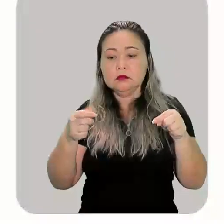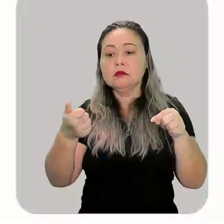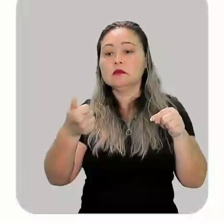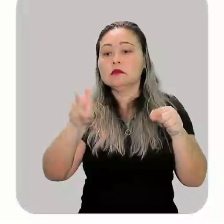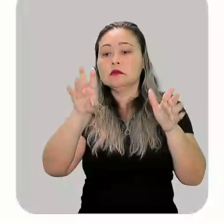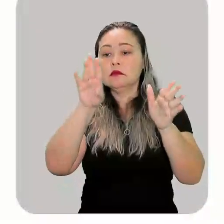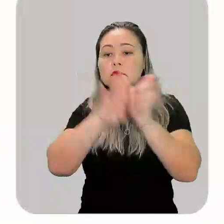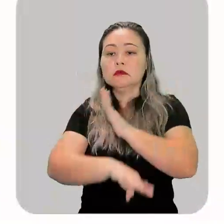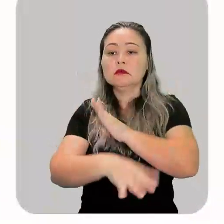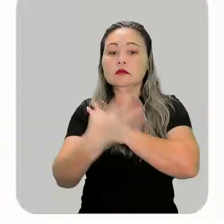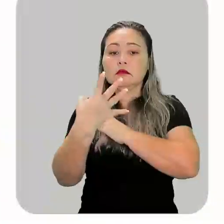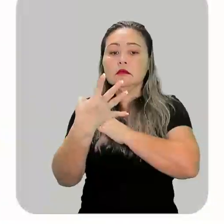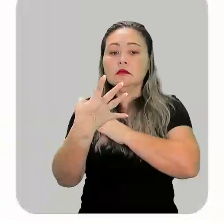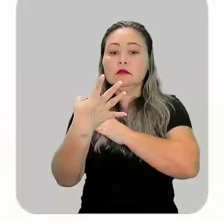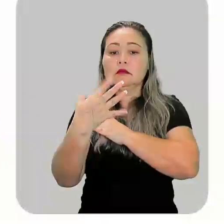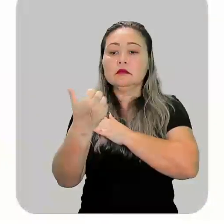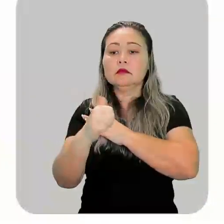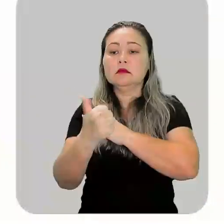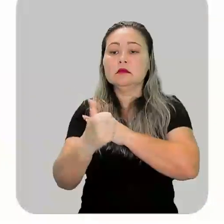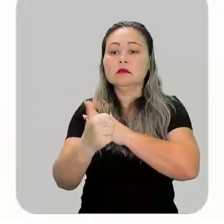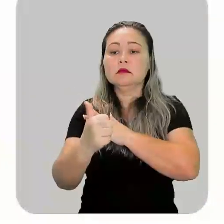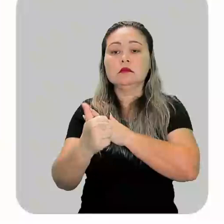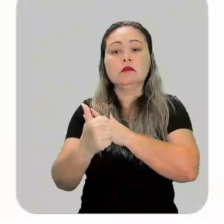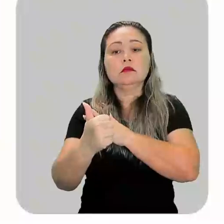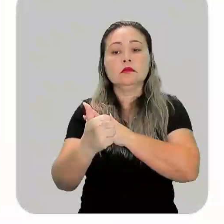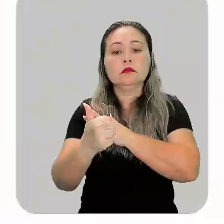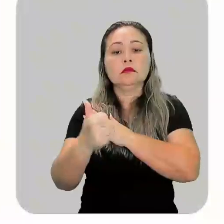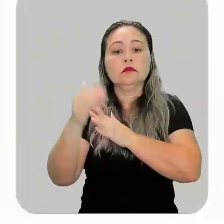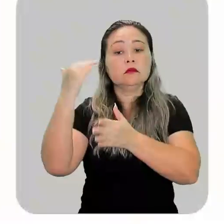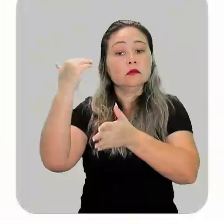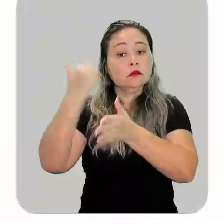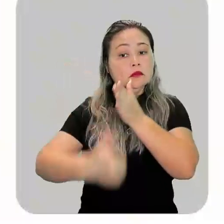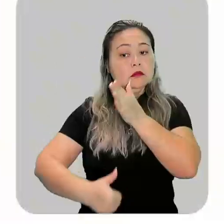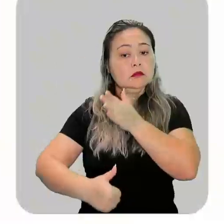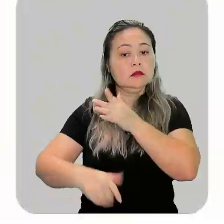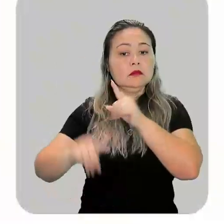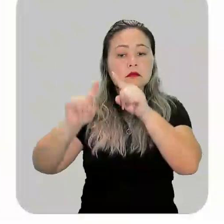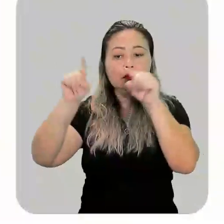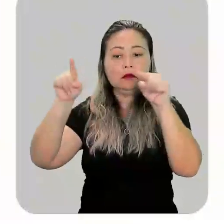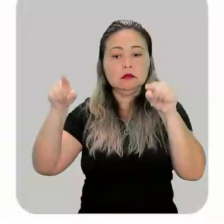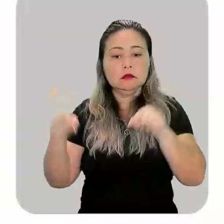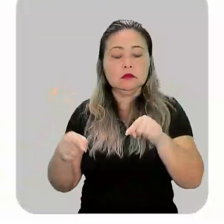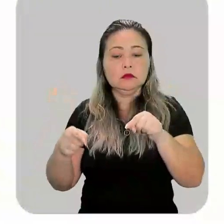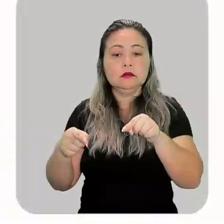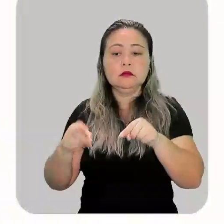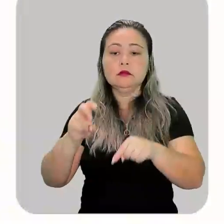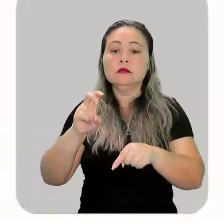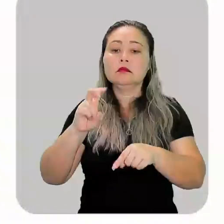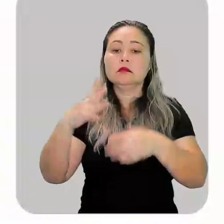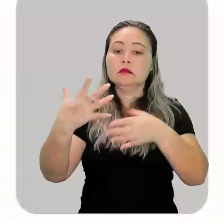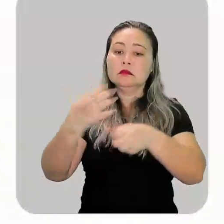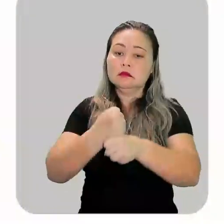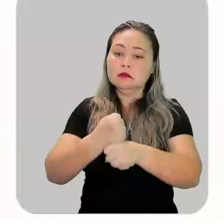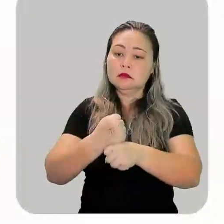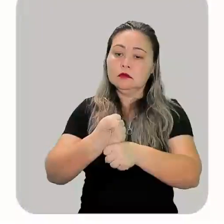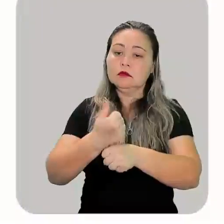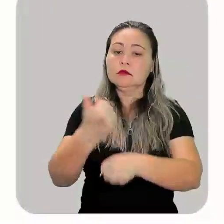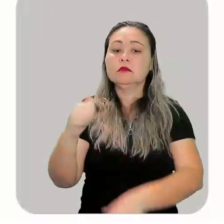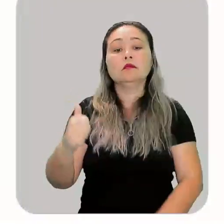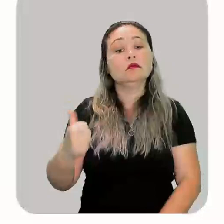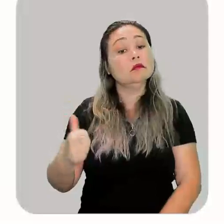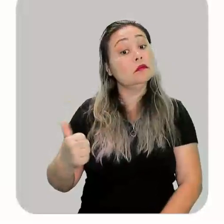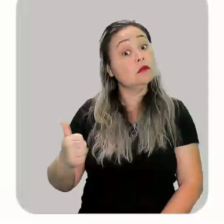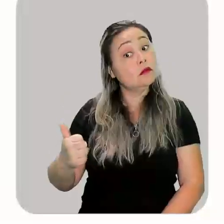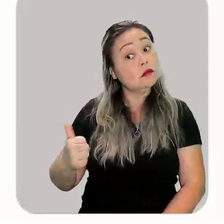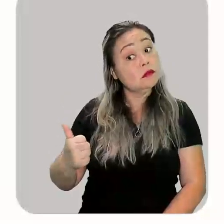tira 4. Fica 11. 11 menos, vamos lá, 5 mais 6. 11